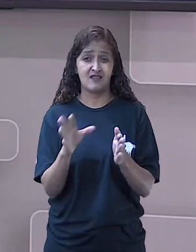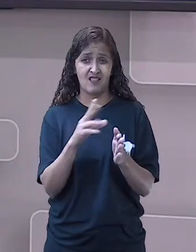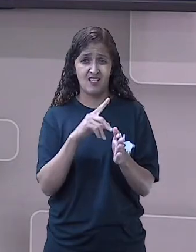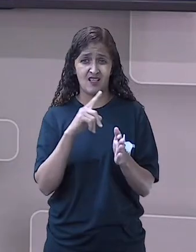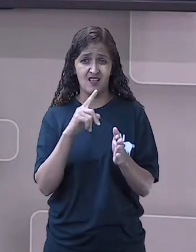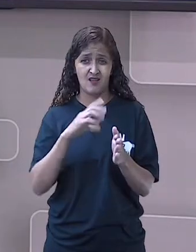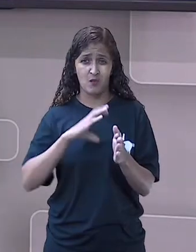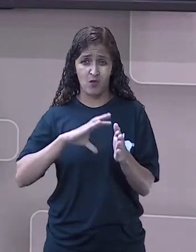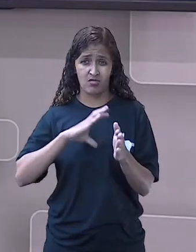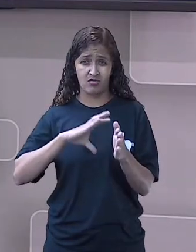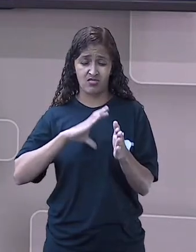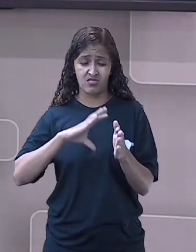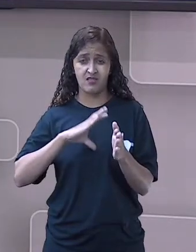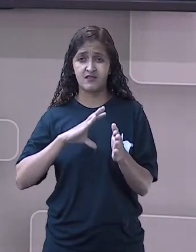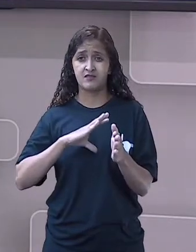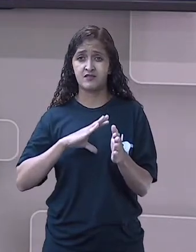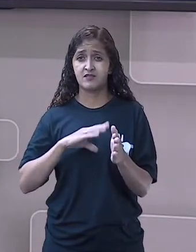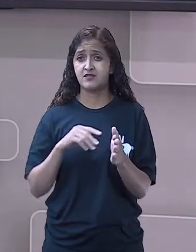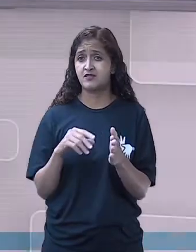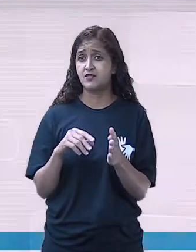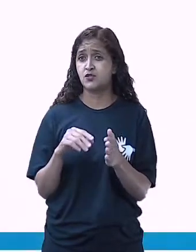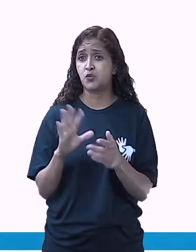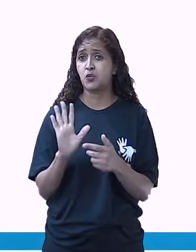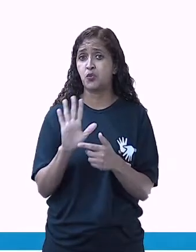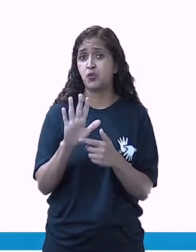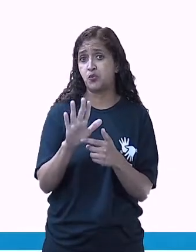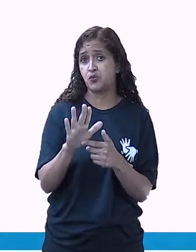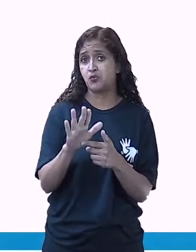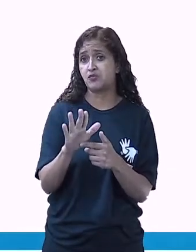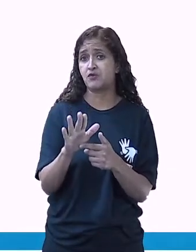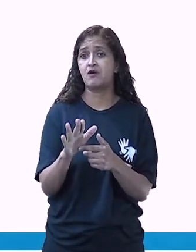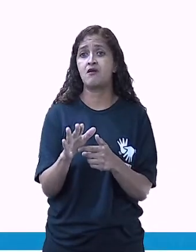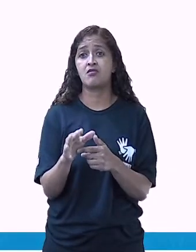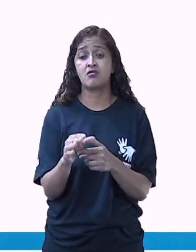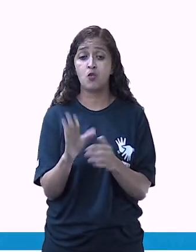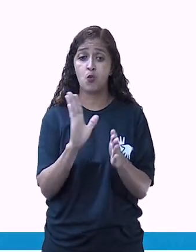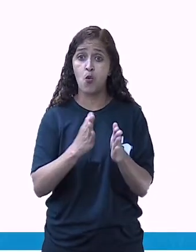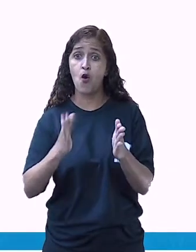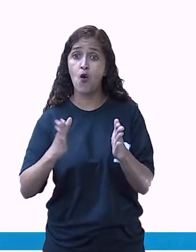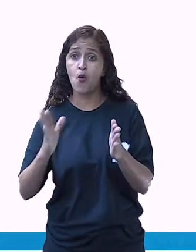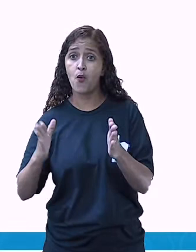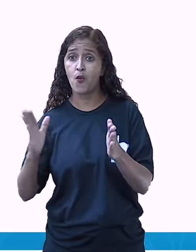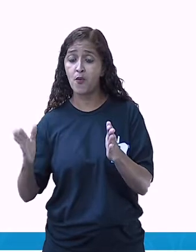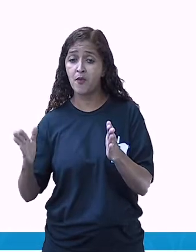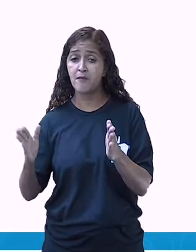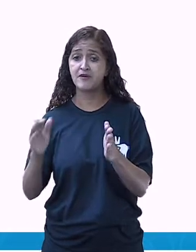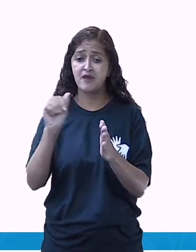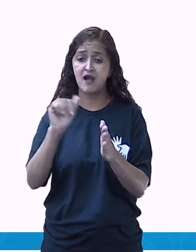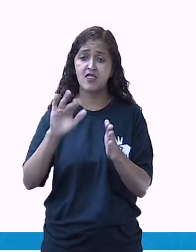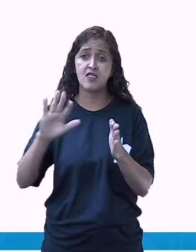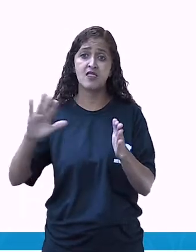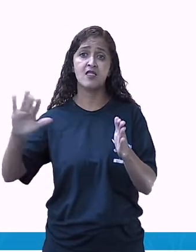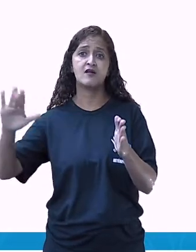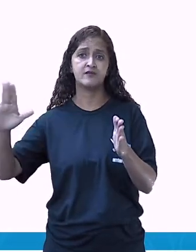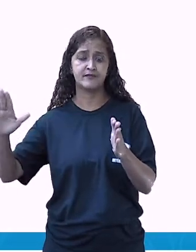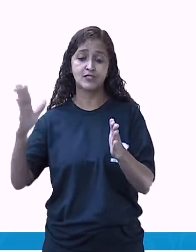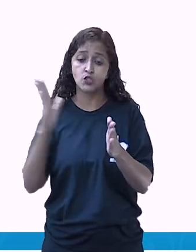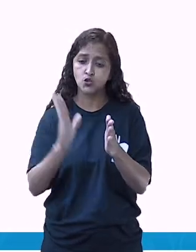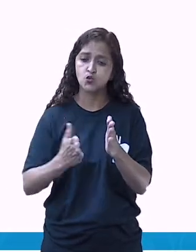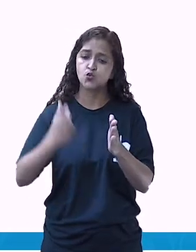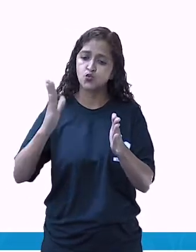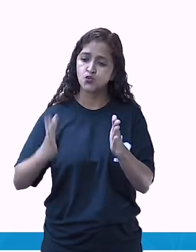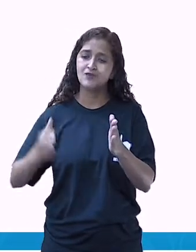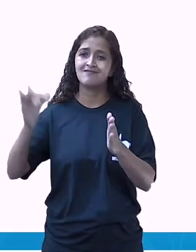portuguesa, quando eu falo de ordem alfabética, é porque existe ali uma sequência correta, tá?